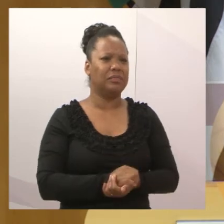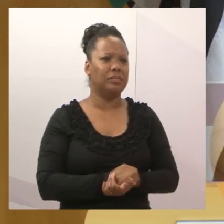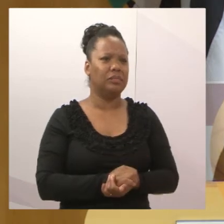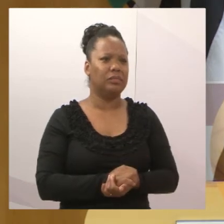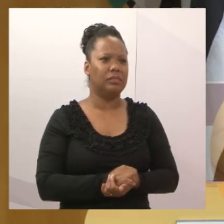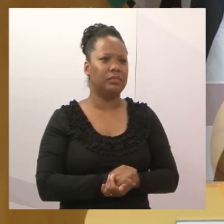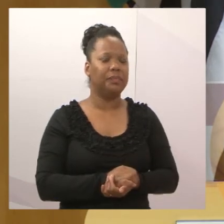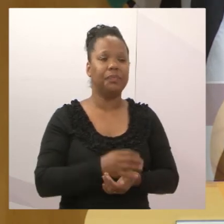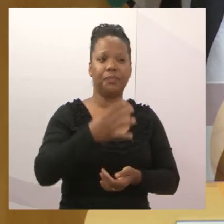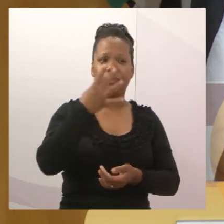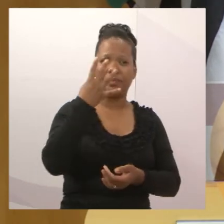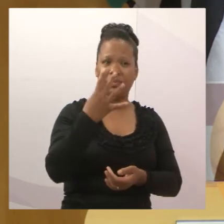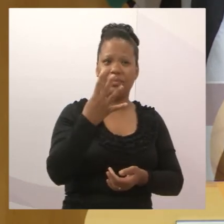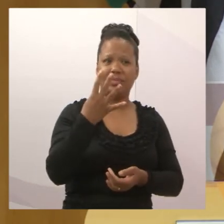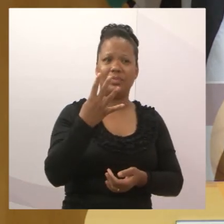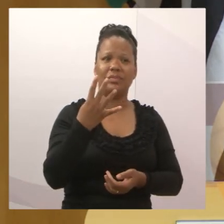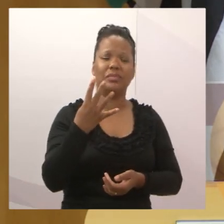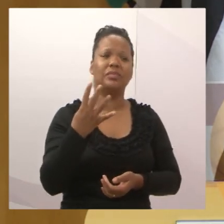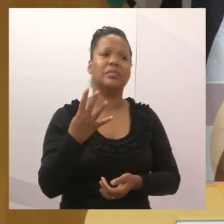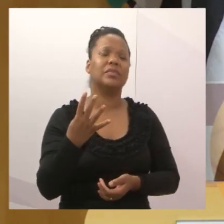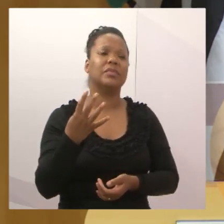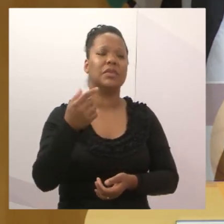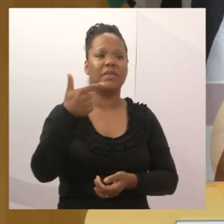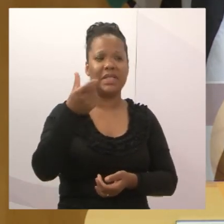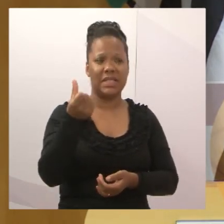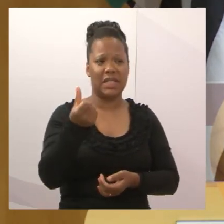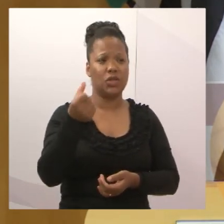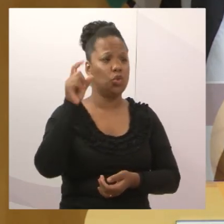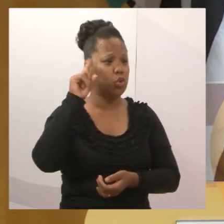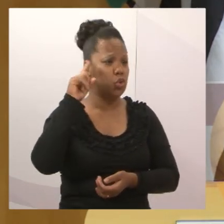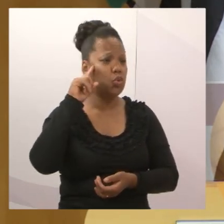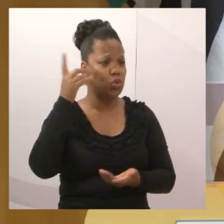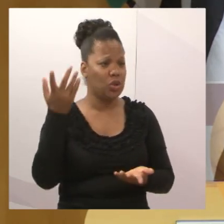com R$426 mil por dia.